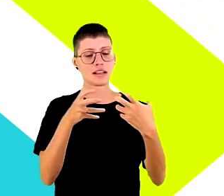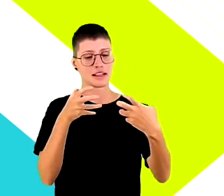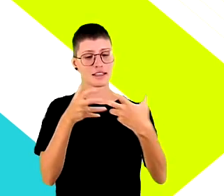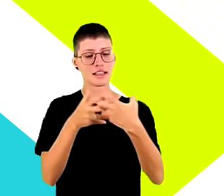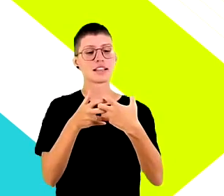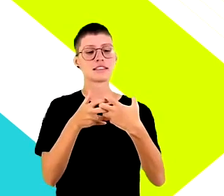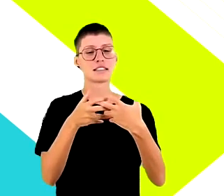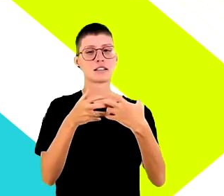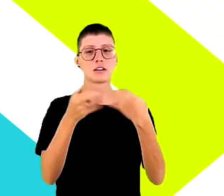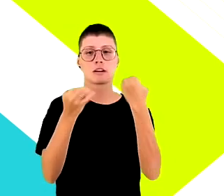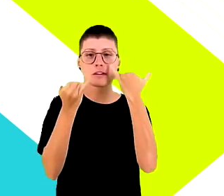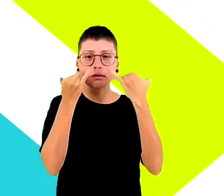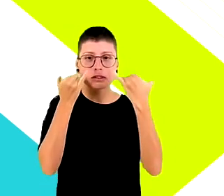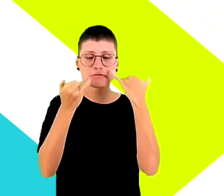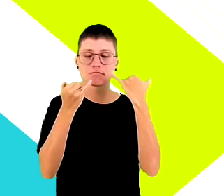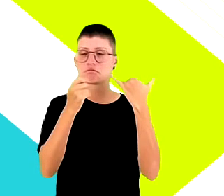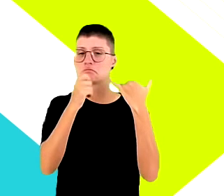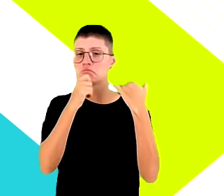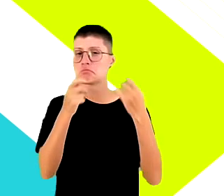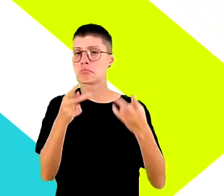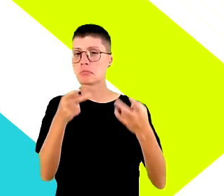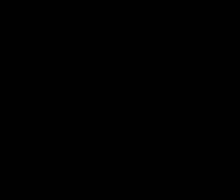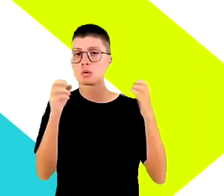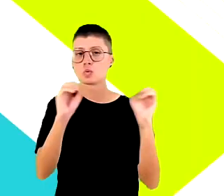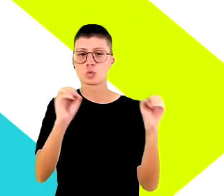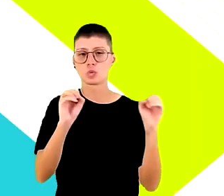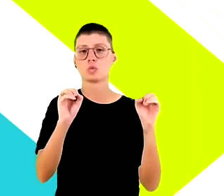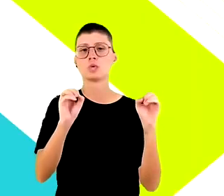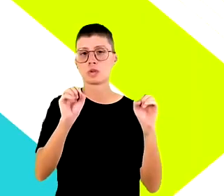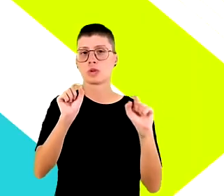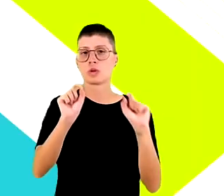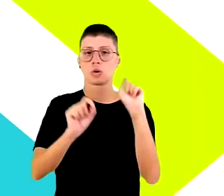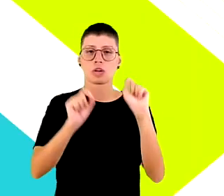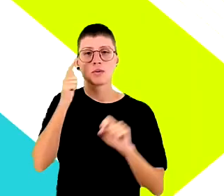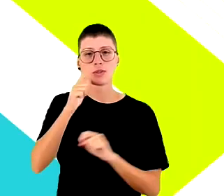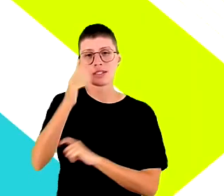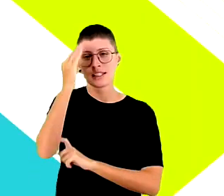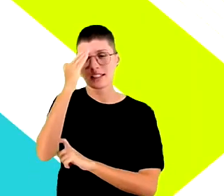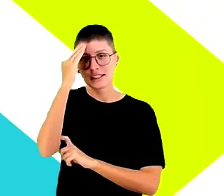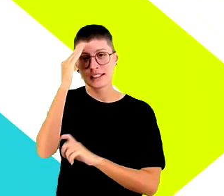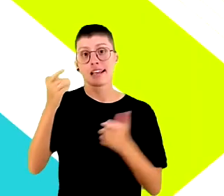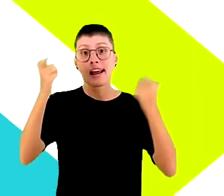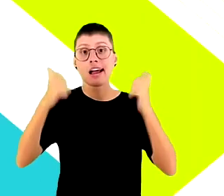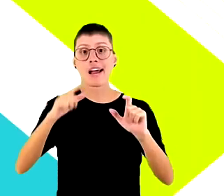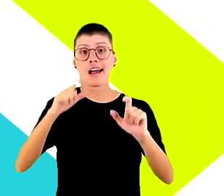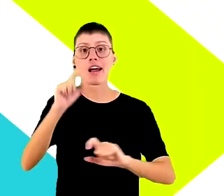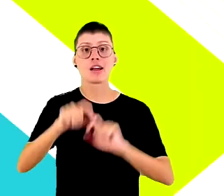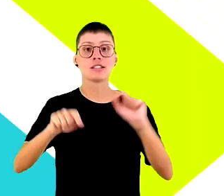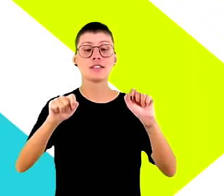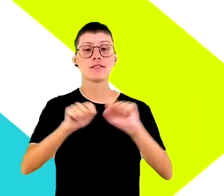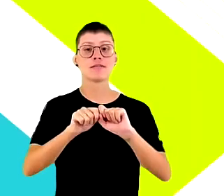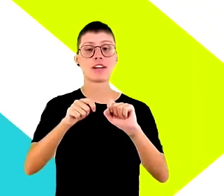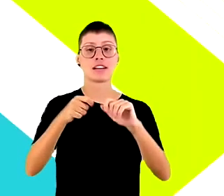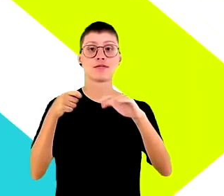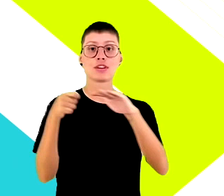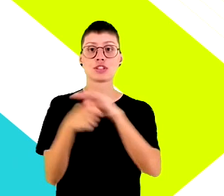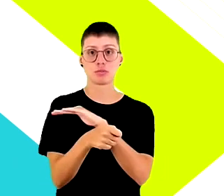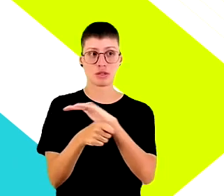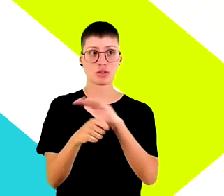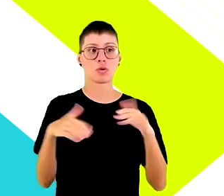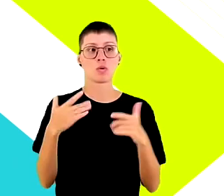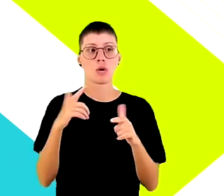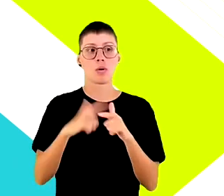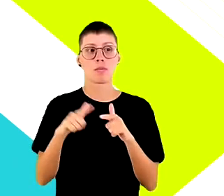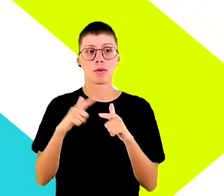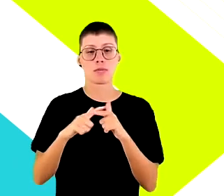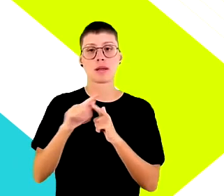sem identificação, tudo sigiloso, etc., mas para entender aonde que a gente deveria fazer investimentos. Qual que é o problema de cada setor, qual é o problema de